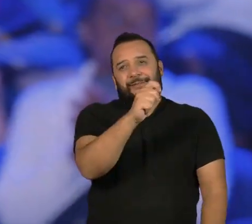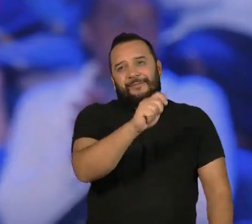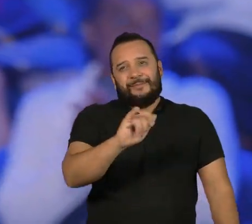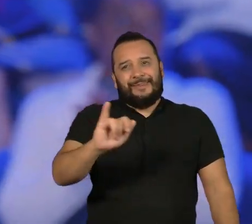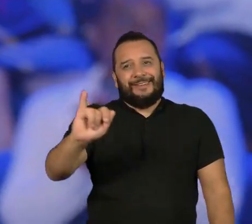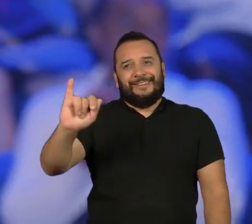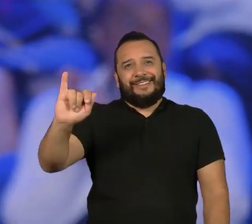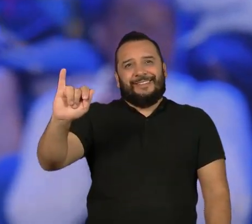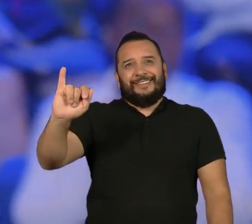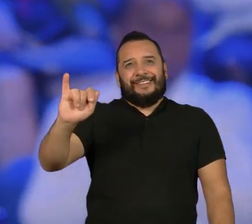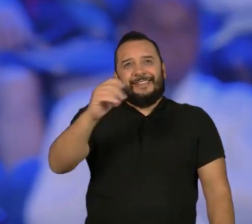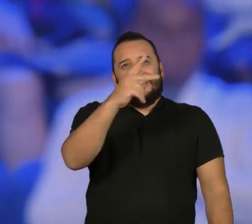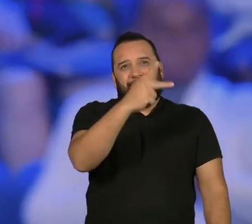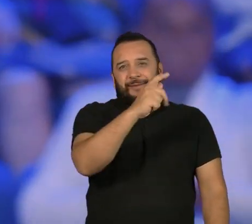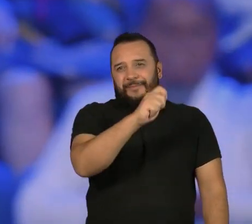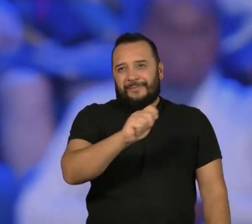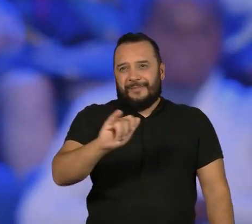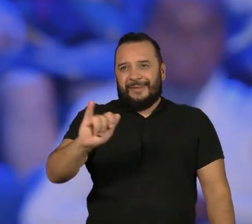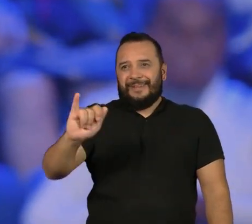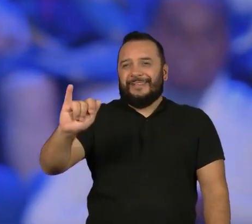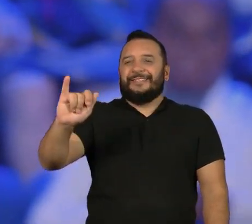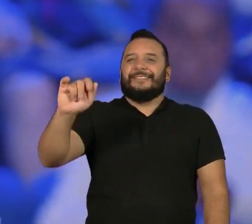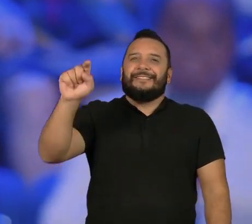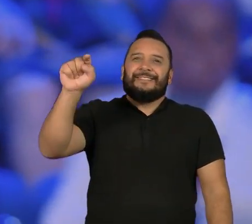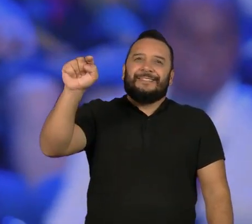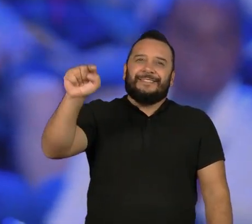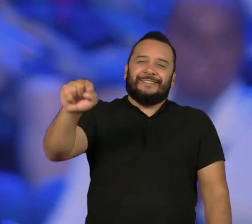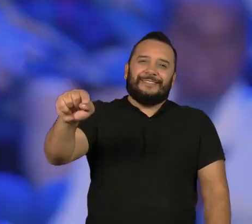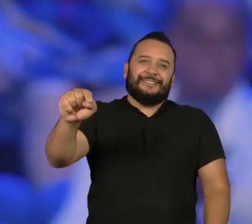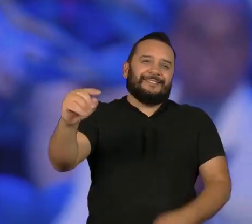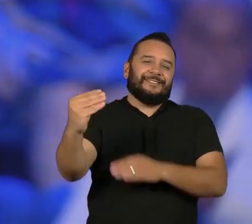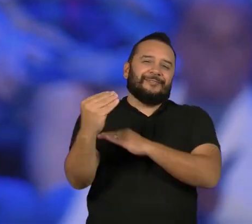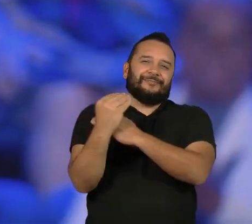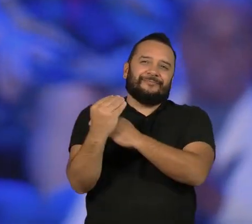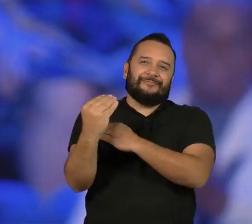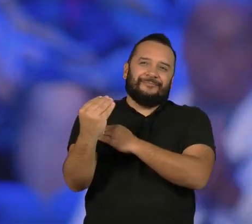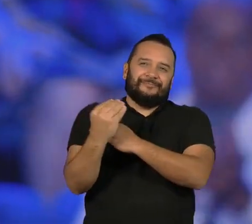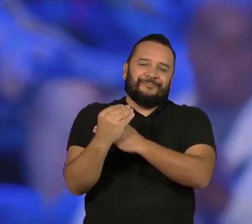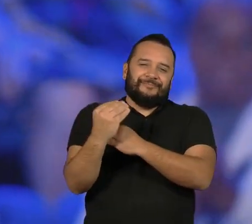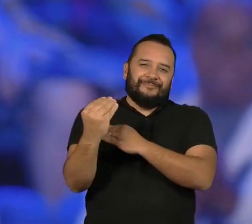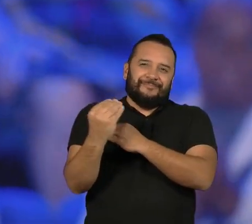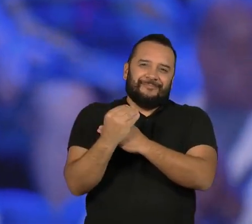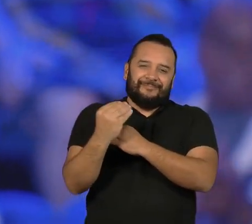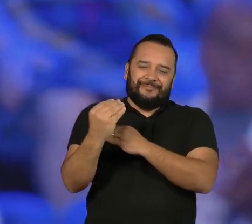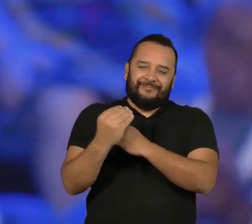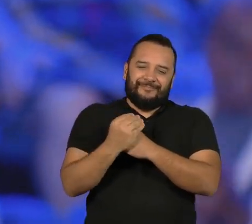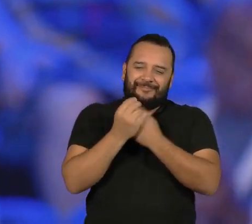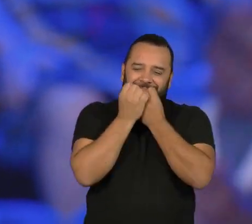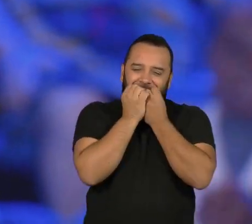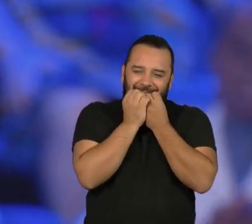ai, o pai me trata tão bem.